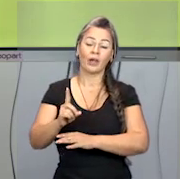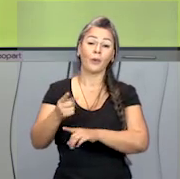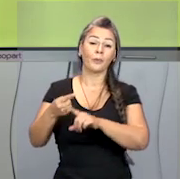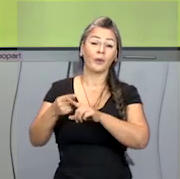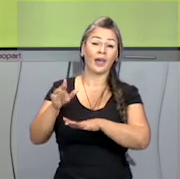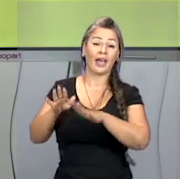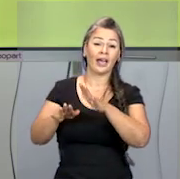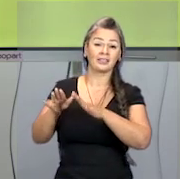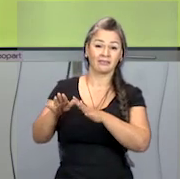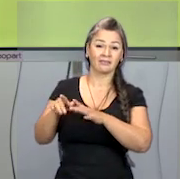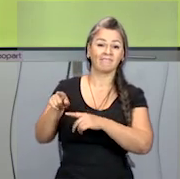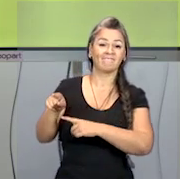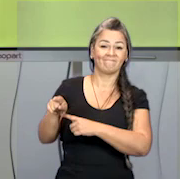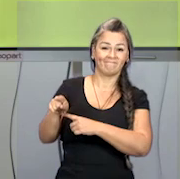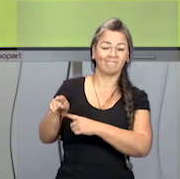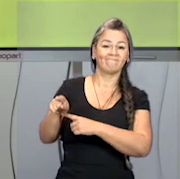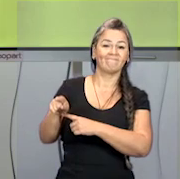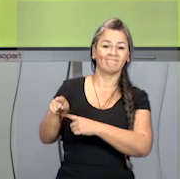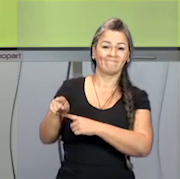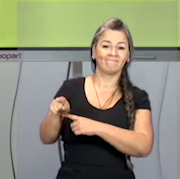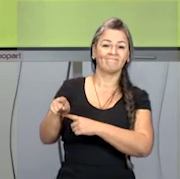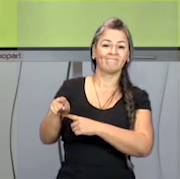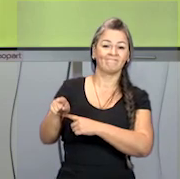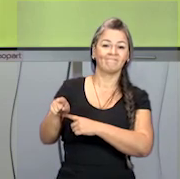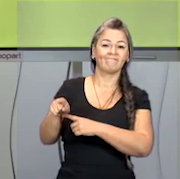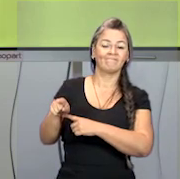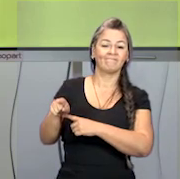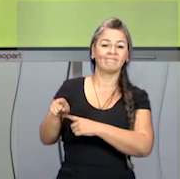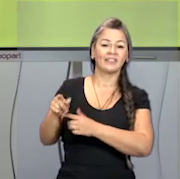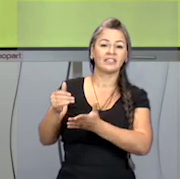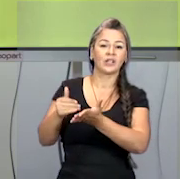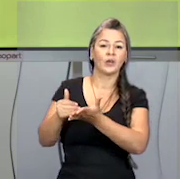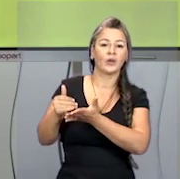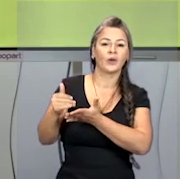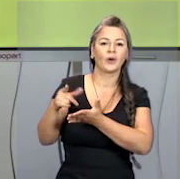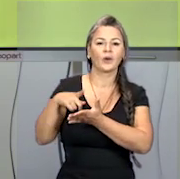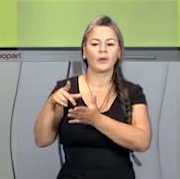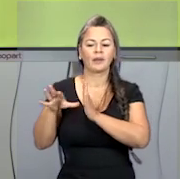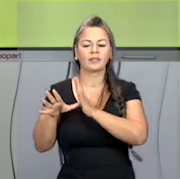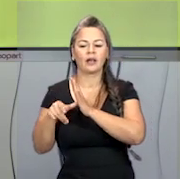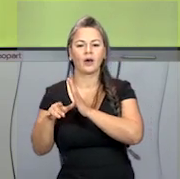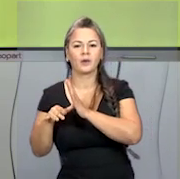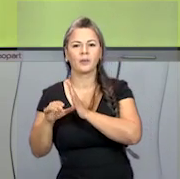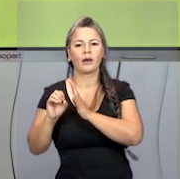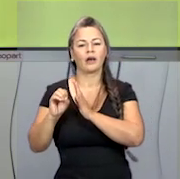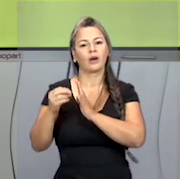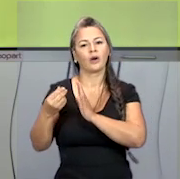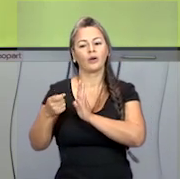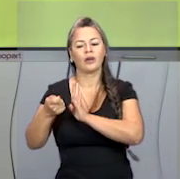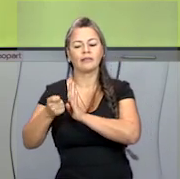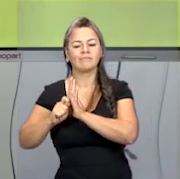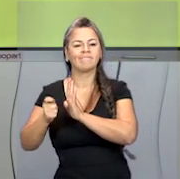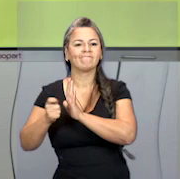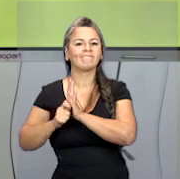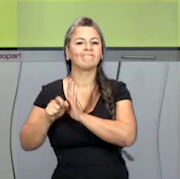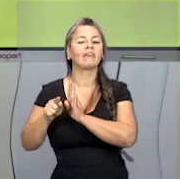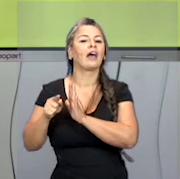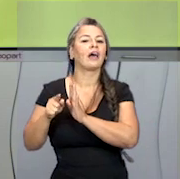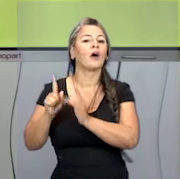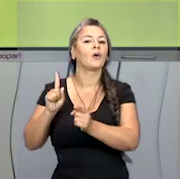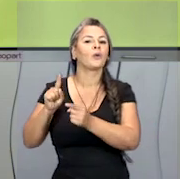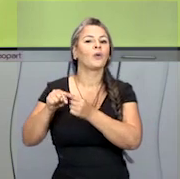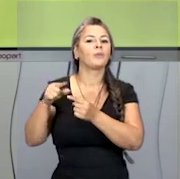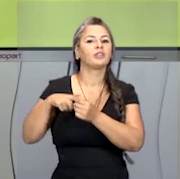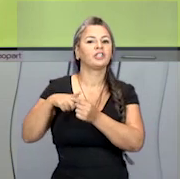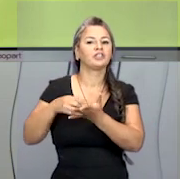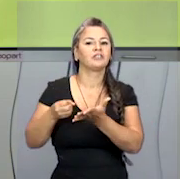muitas acabaram indo para o crime como uma alternativa. E isso vai acabar impactando, quando